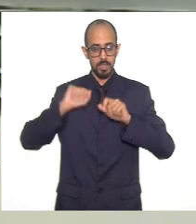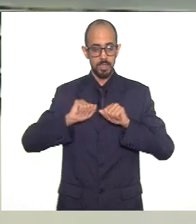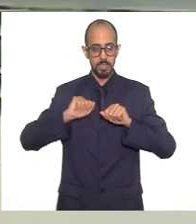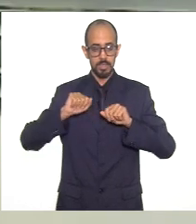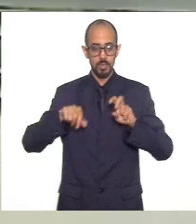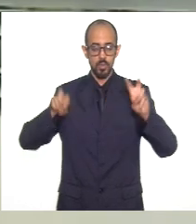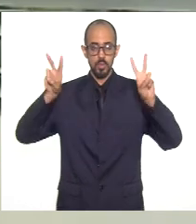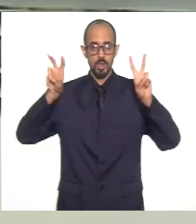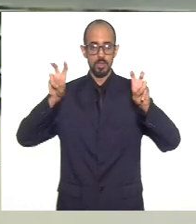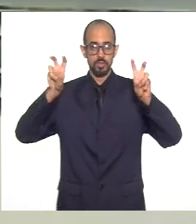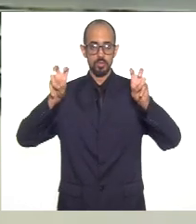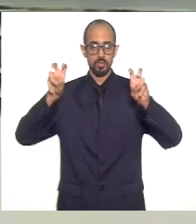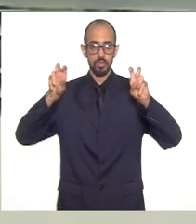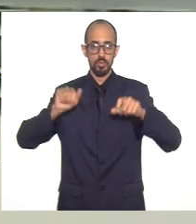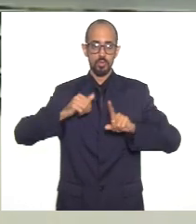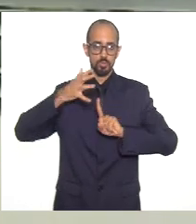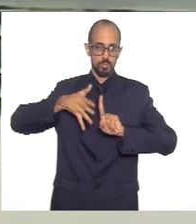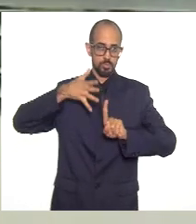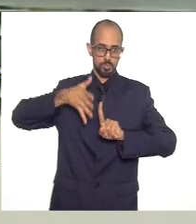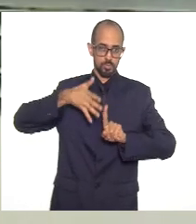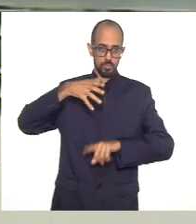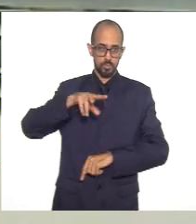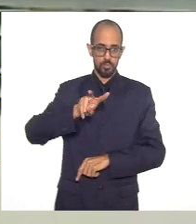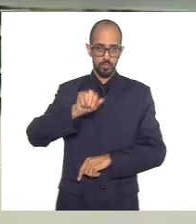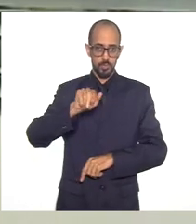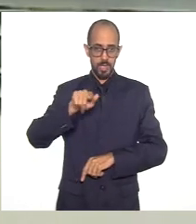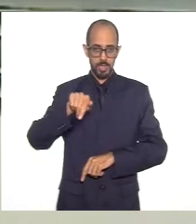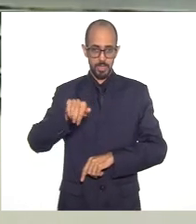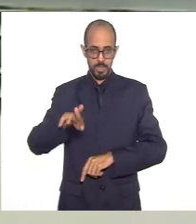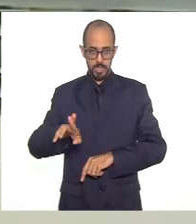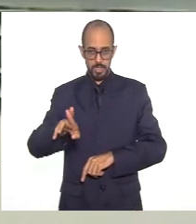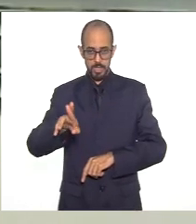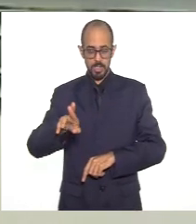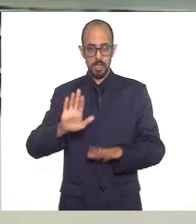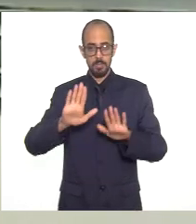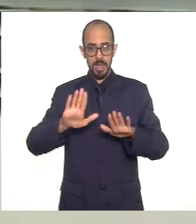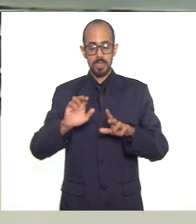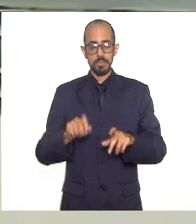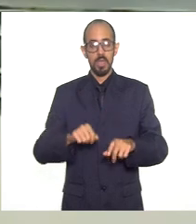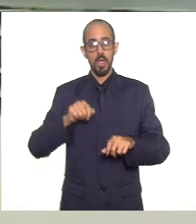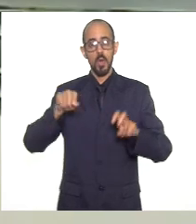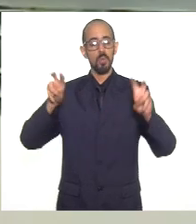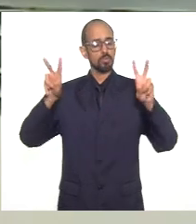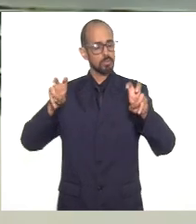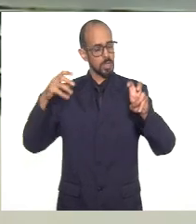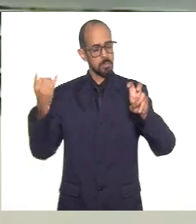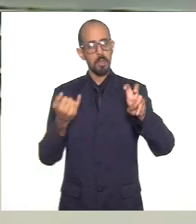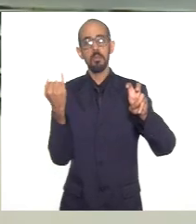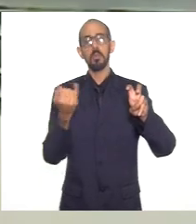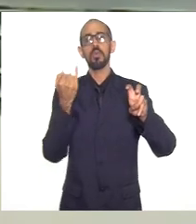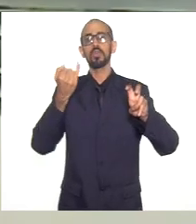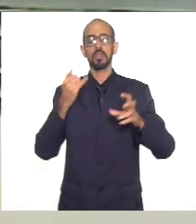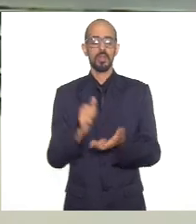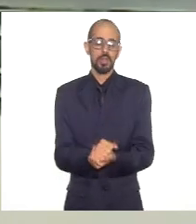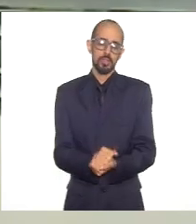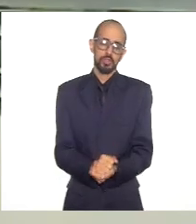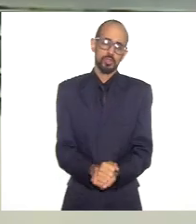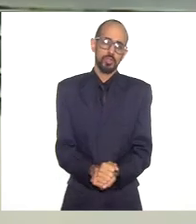foi do nosso Wagner Ritter. Mas eu acho que é um tema muito, muito relevante e